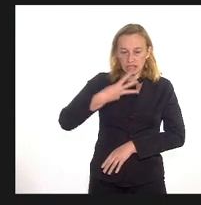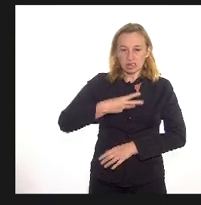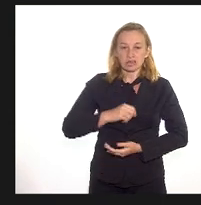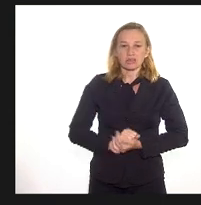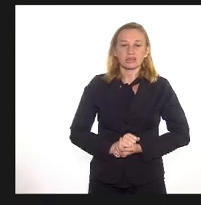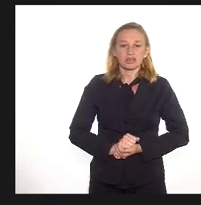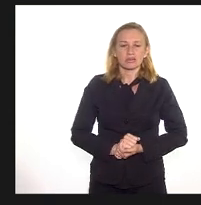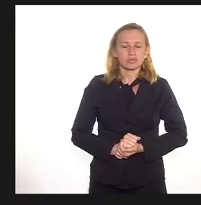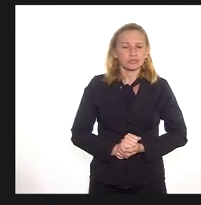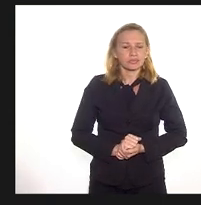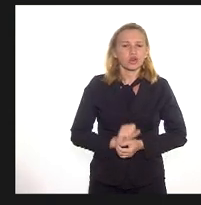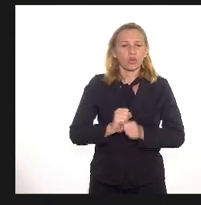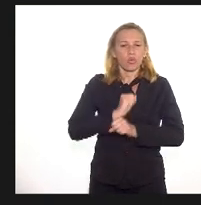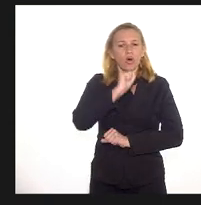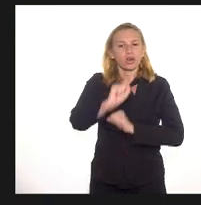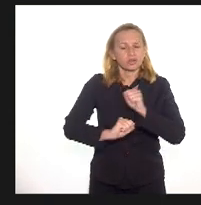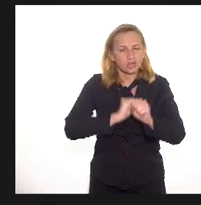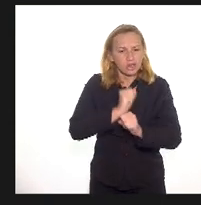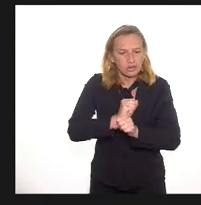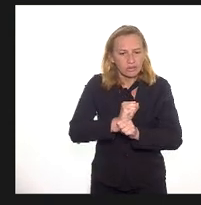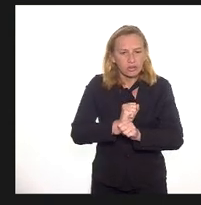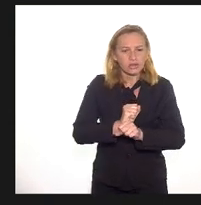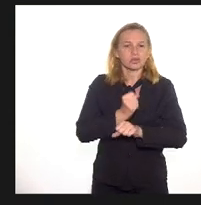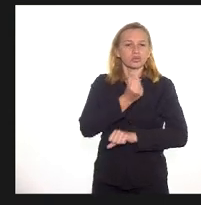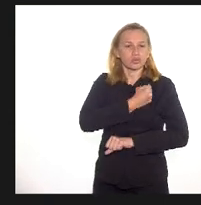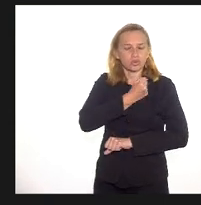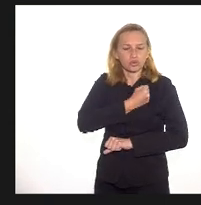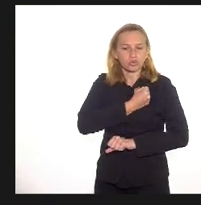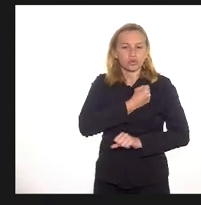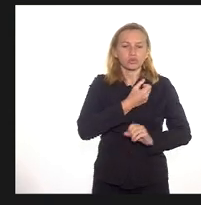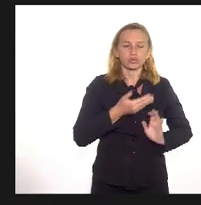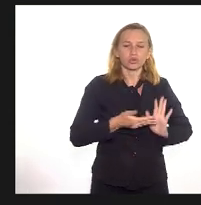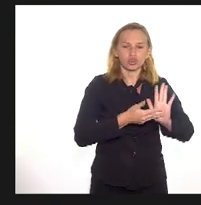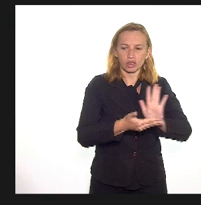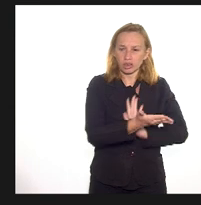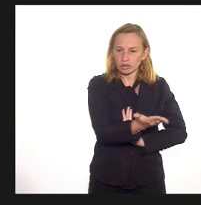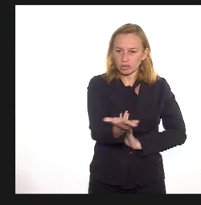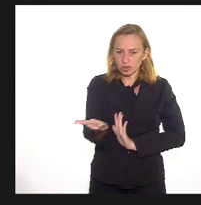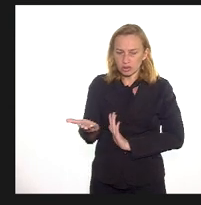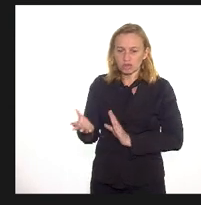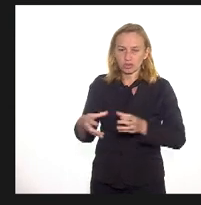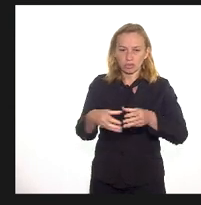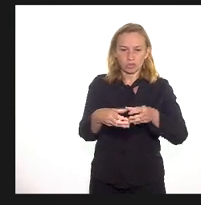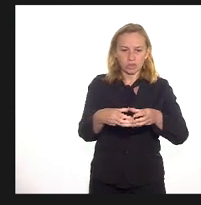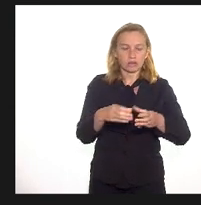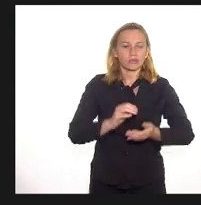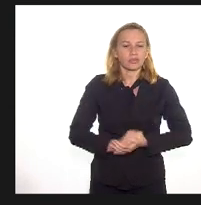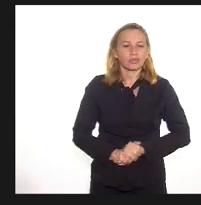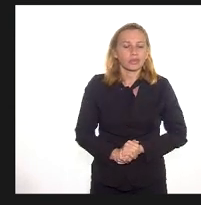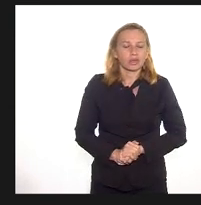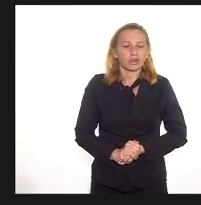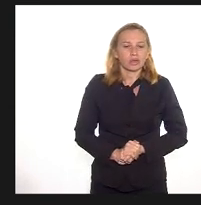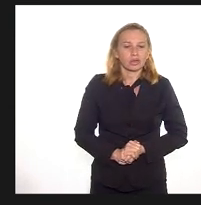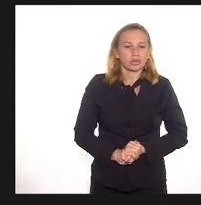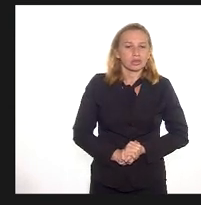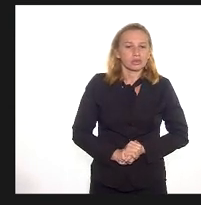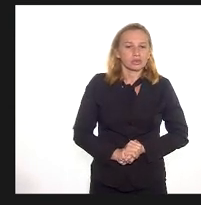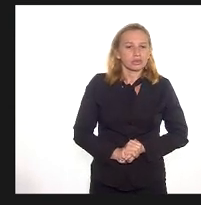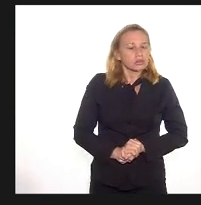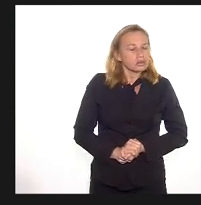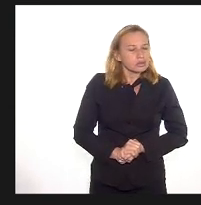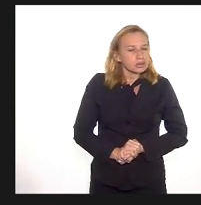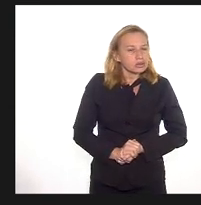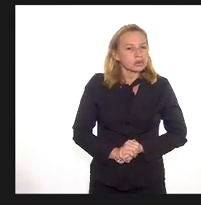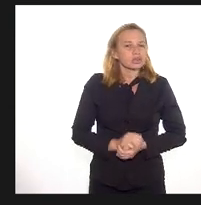prevista para o ano que vem. Nós traremos esses dados aos senhores e senhoras da comissão, e que